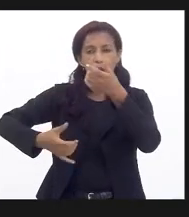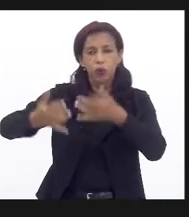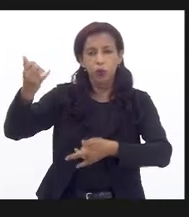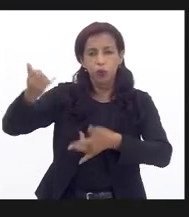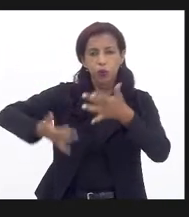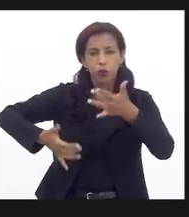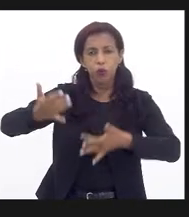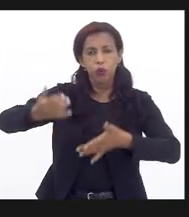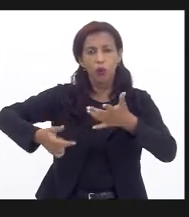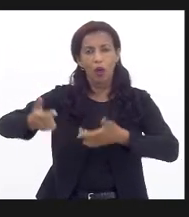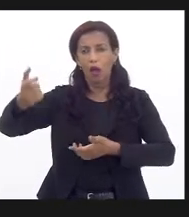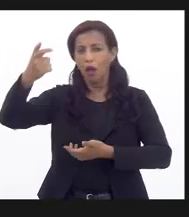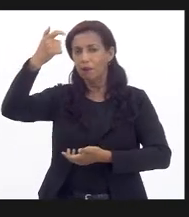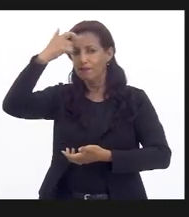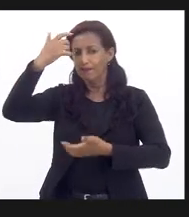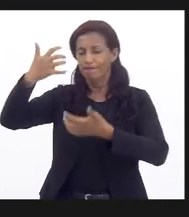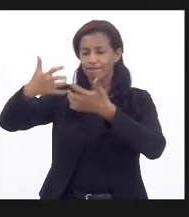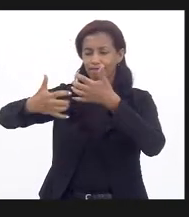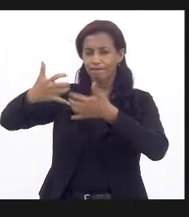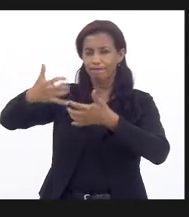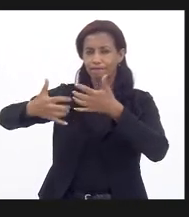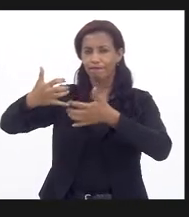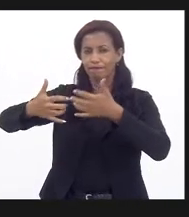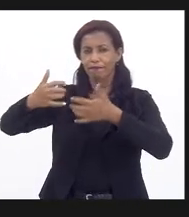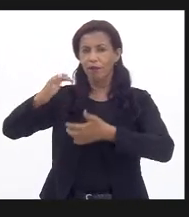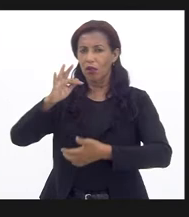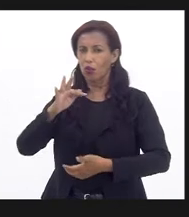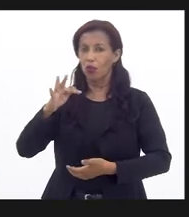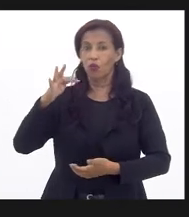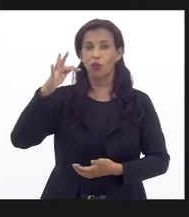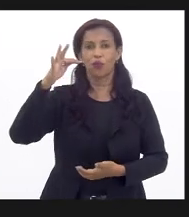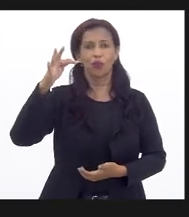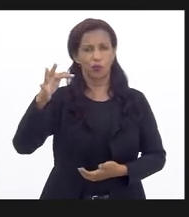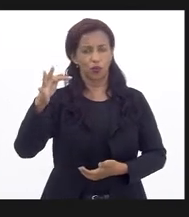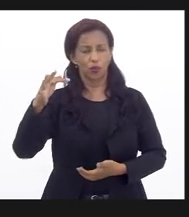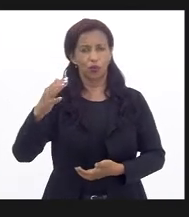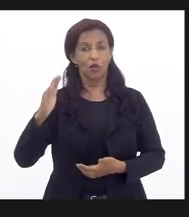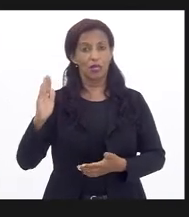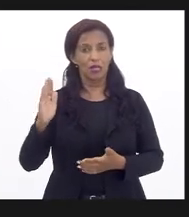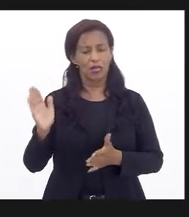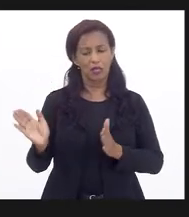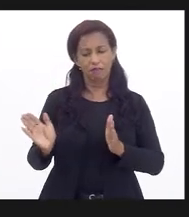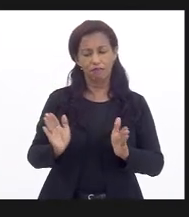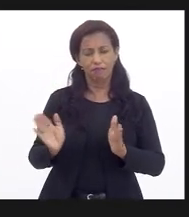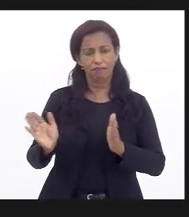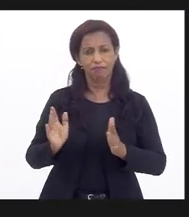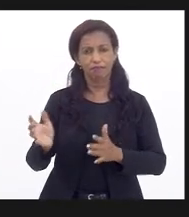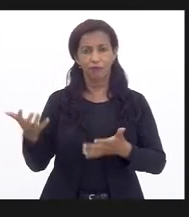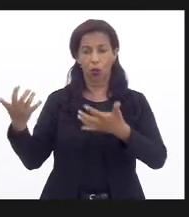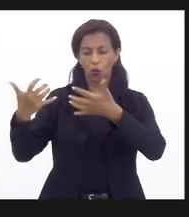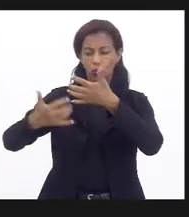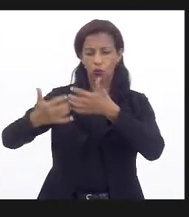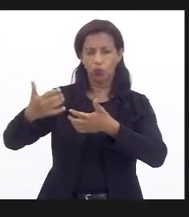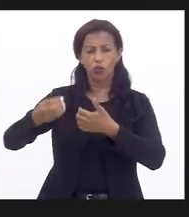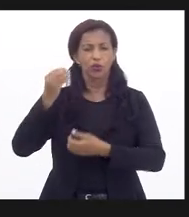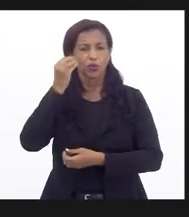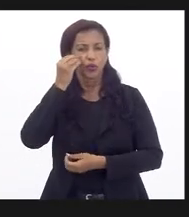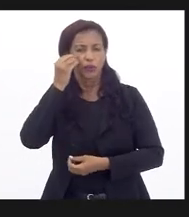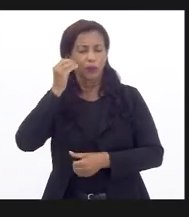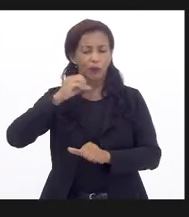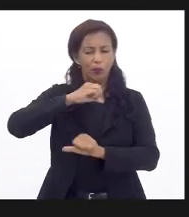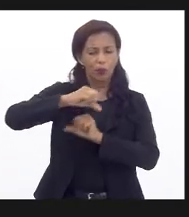arquitetura do cérebro e desenham o futuro comportamento. Nessa etapa, o cérebro experimenta